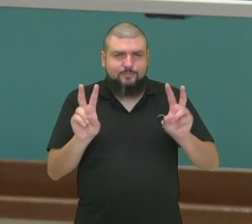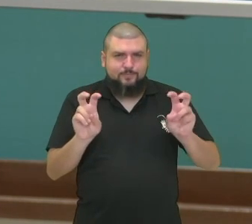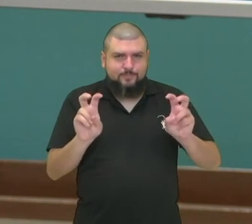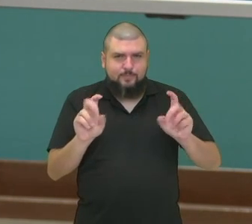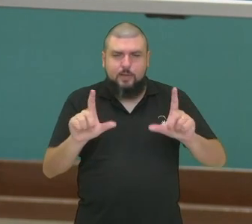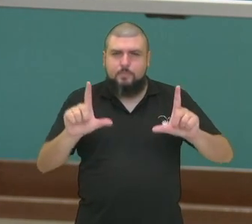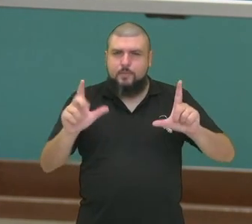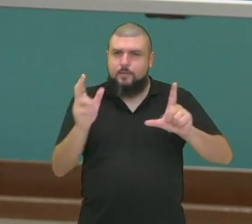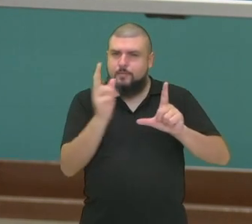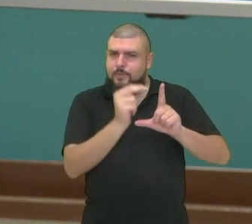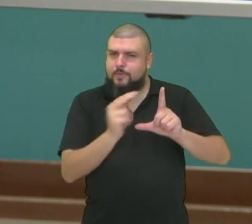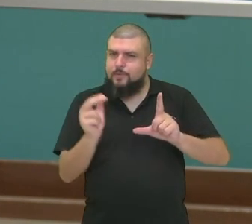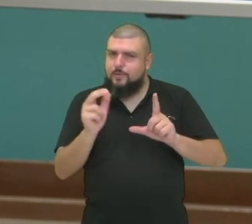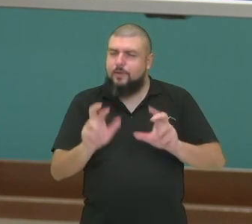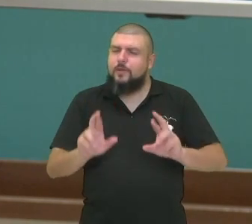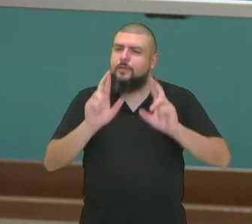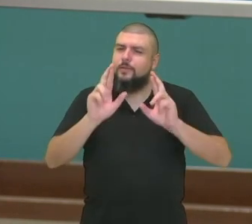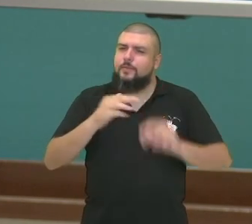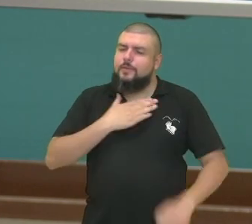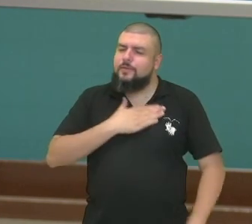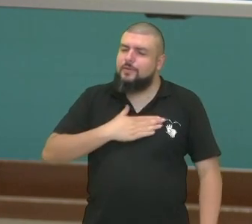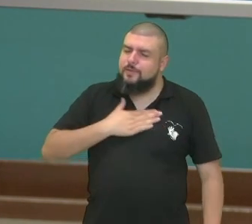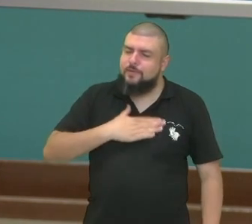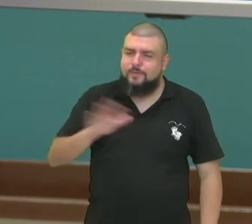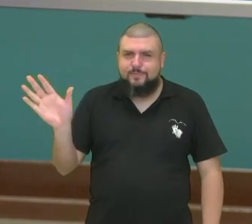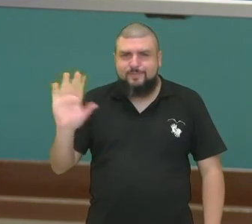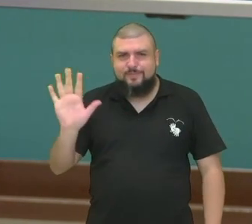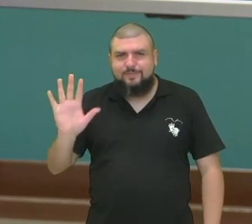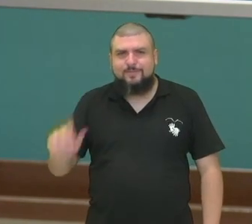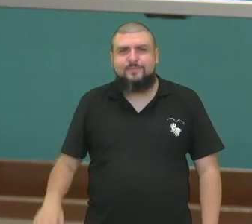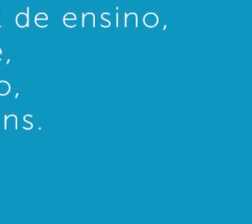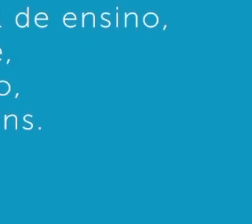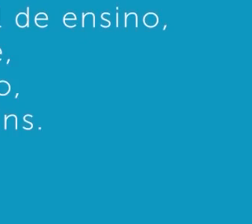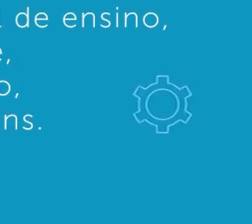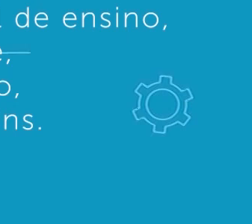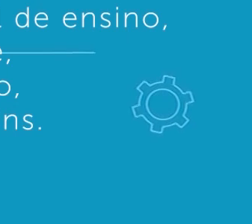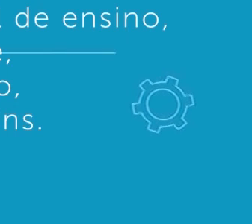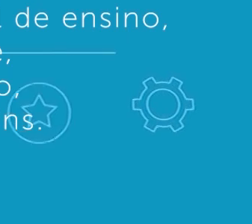vídeo falamos sobre charge. Espero que vocês tenham gostado e até breve.